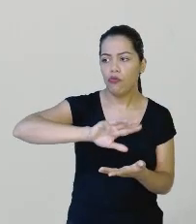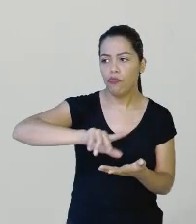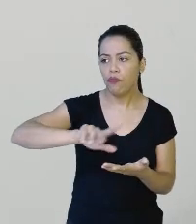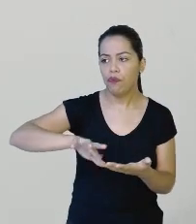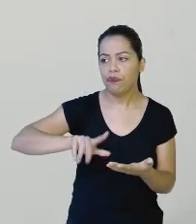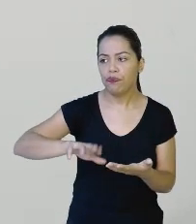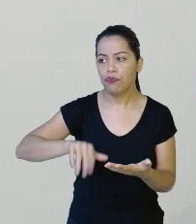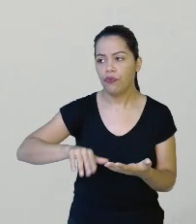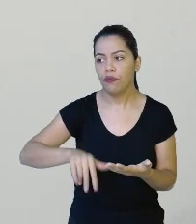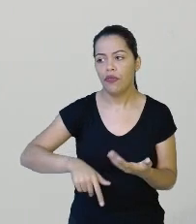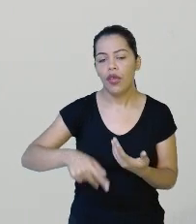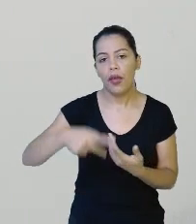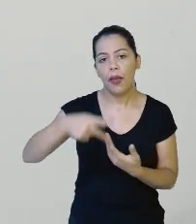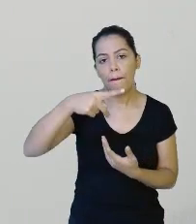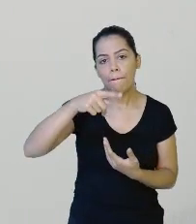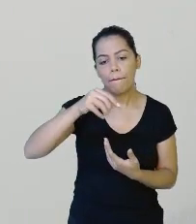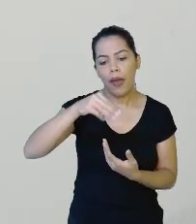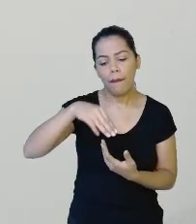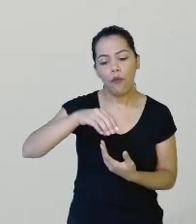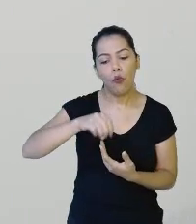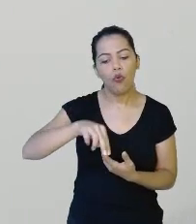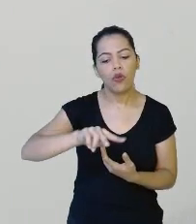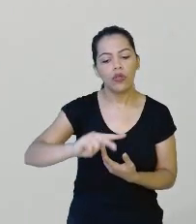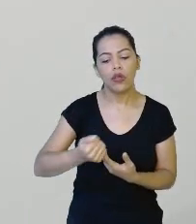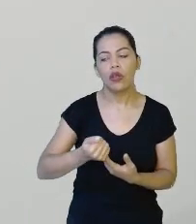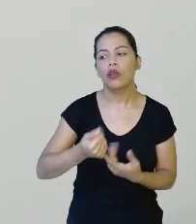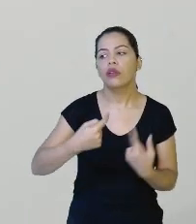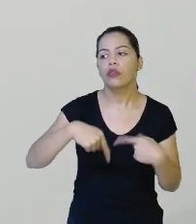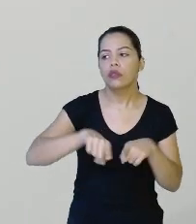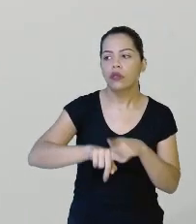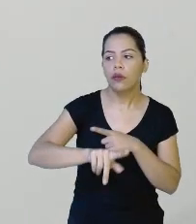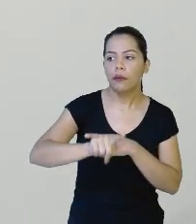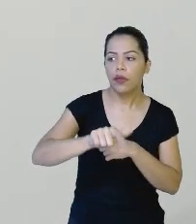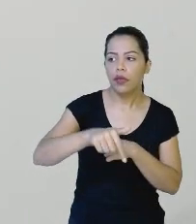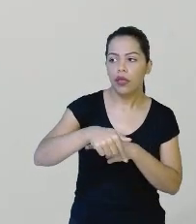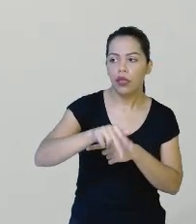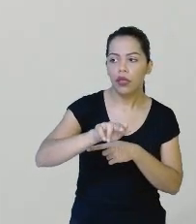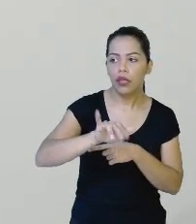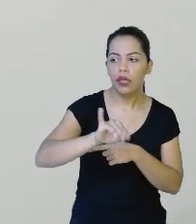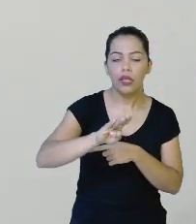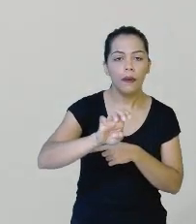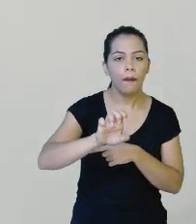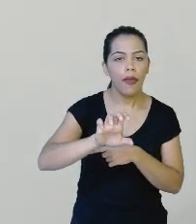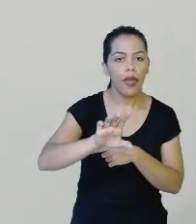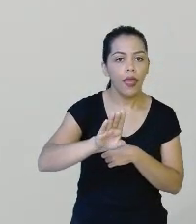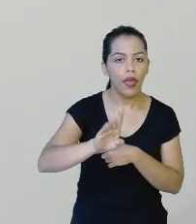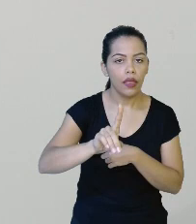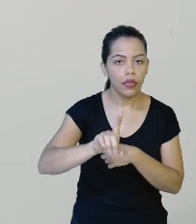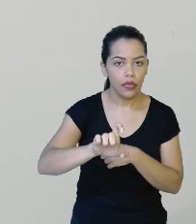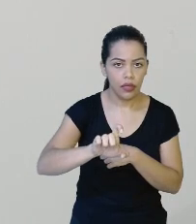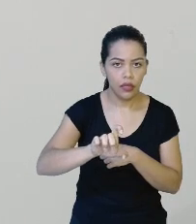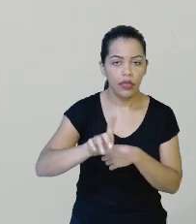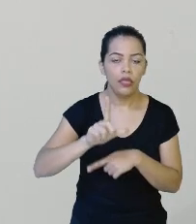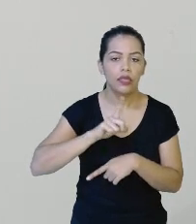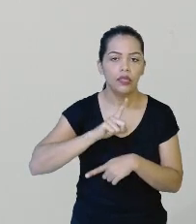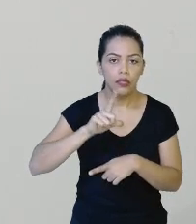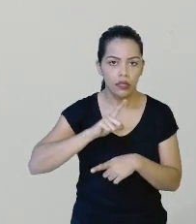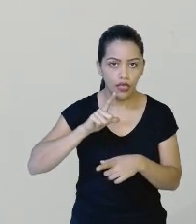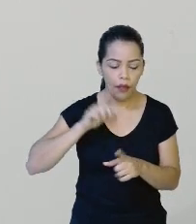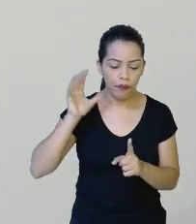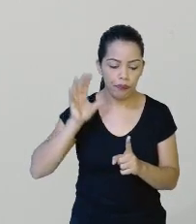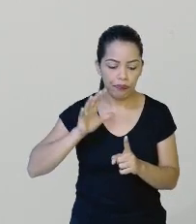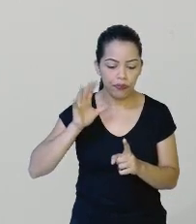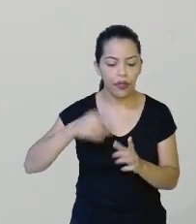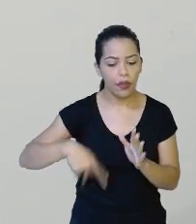aí, esses alimentos, eles têm influência africana no seu fazer, né? Então,